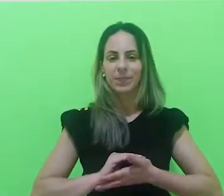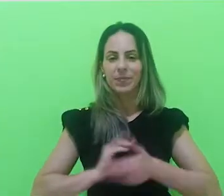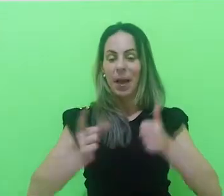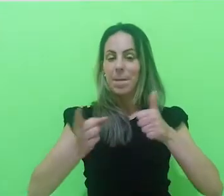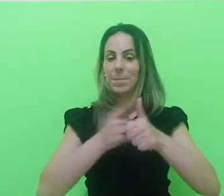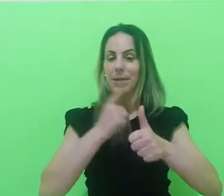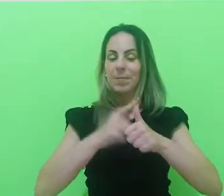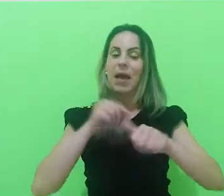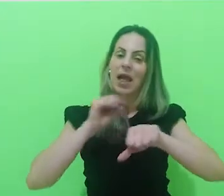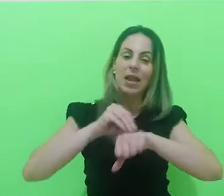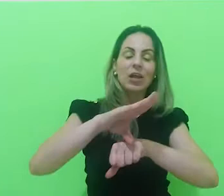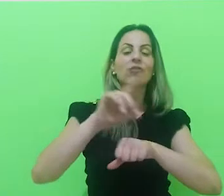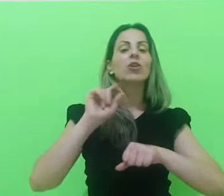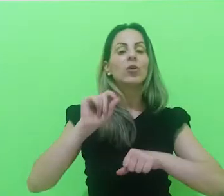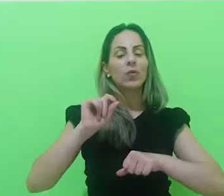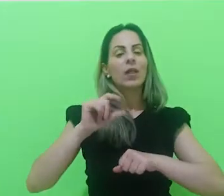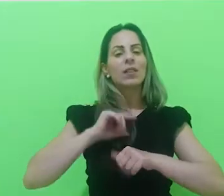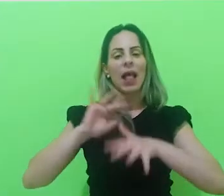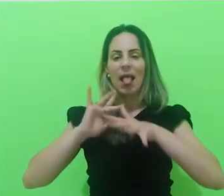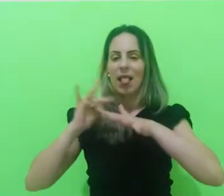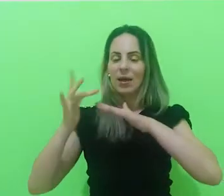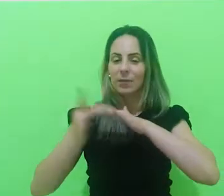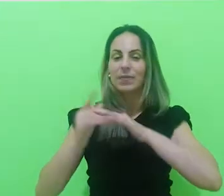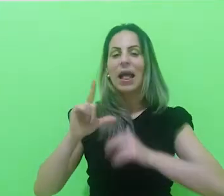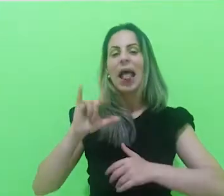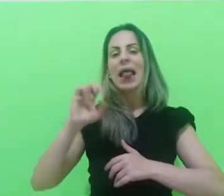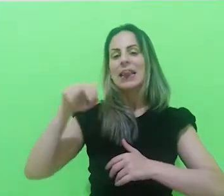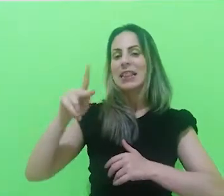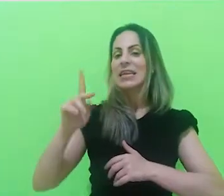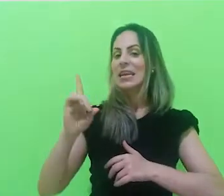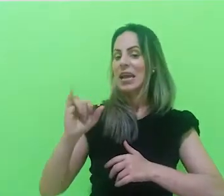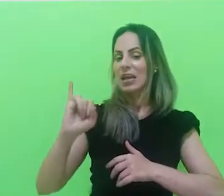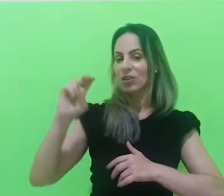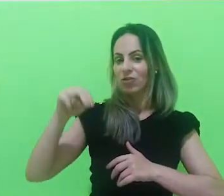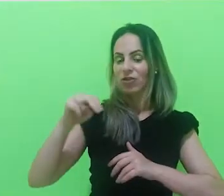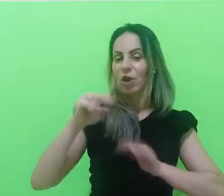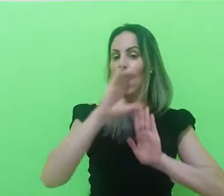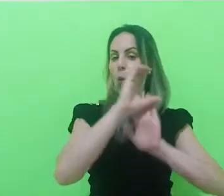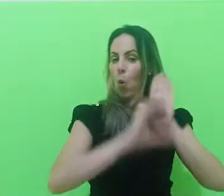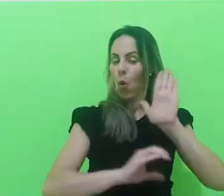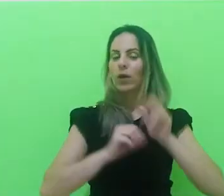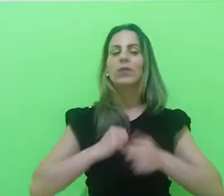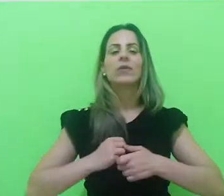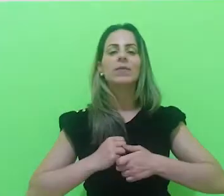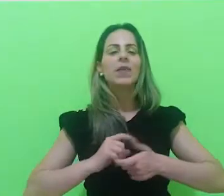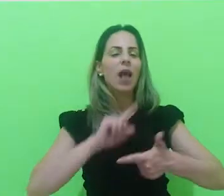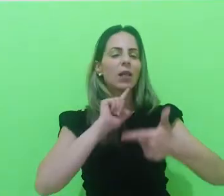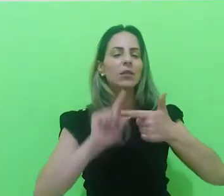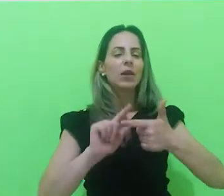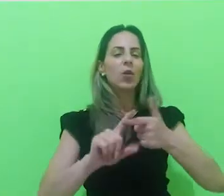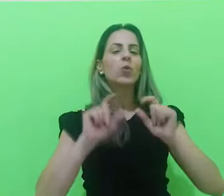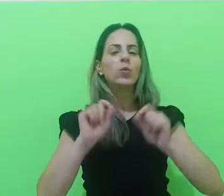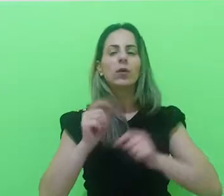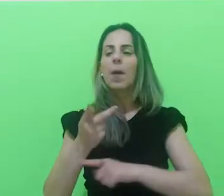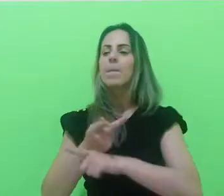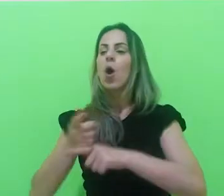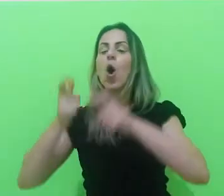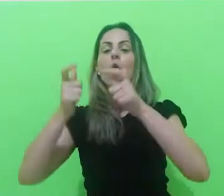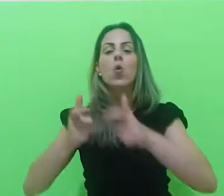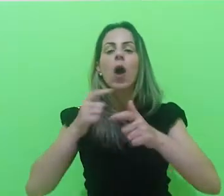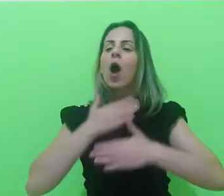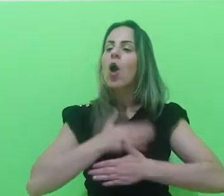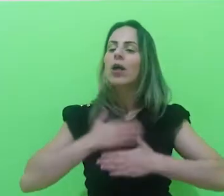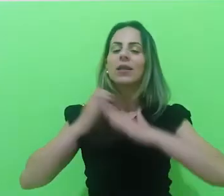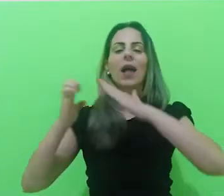primeira dica, fazer um LinkedIn com o seu currículo, ponto importante. Segunda dica, procure o local que você gostaria